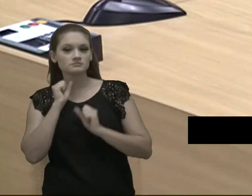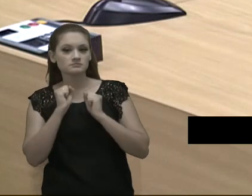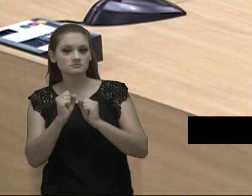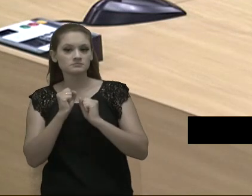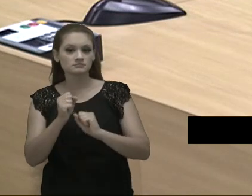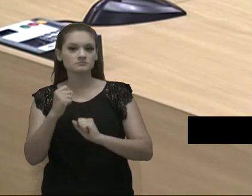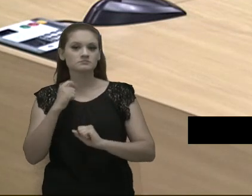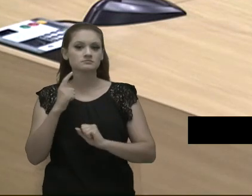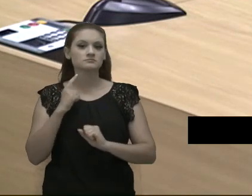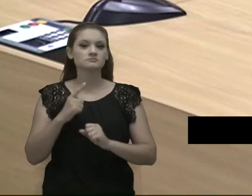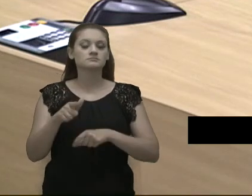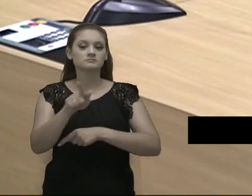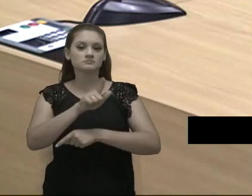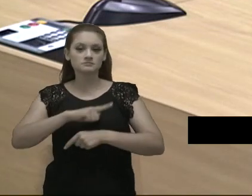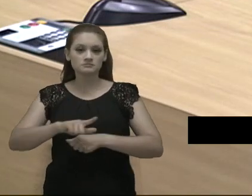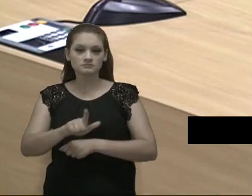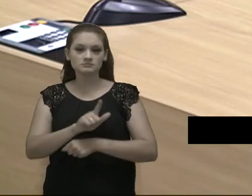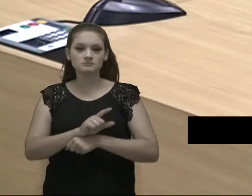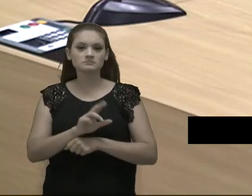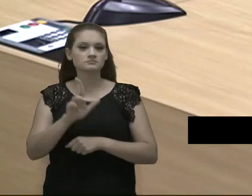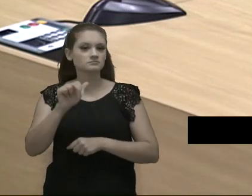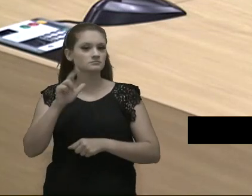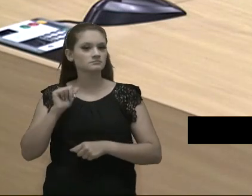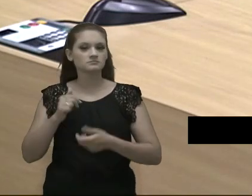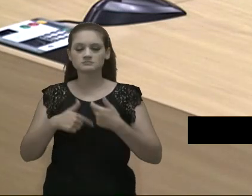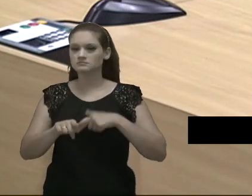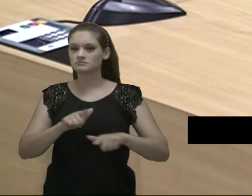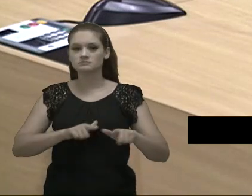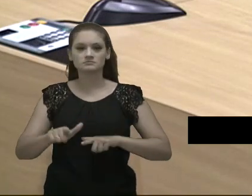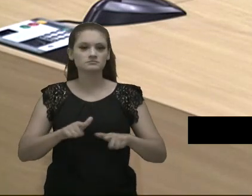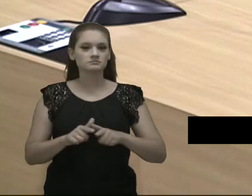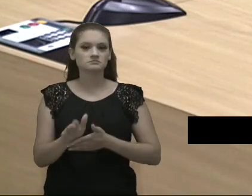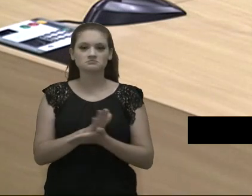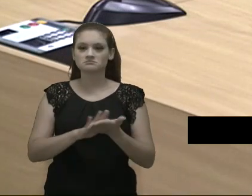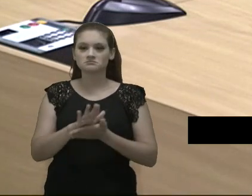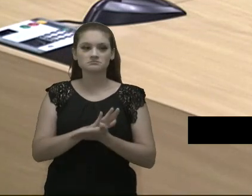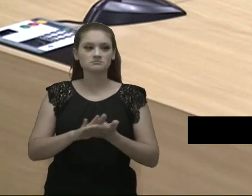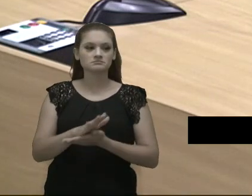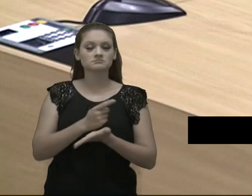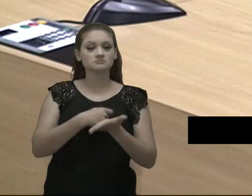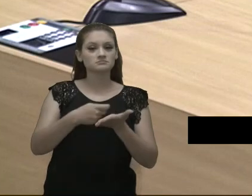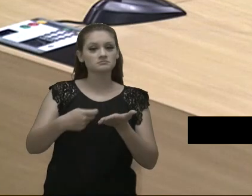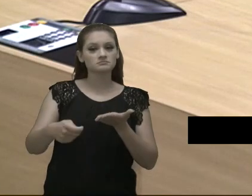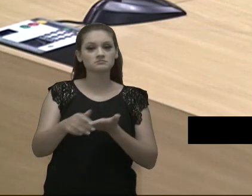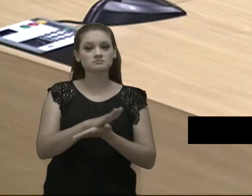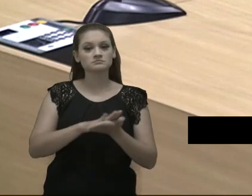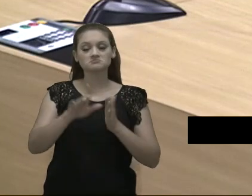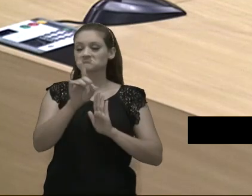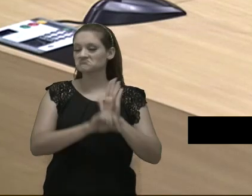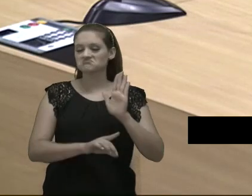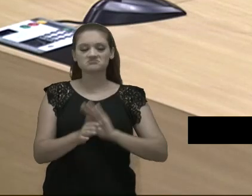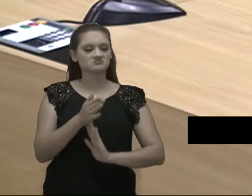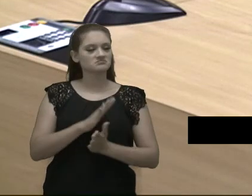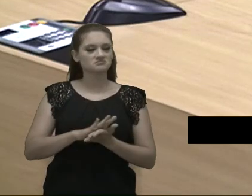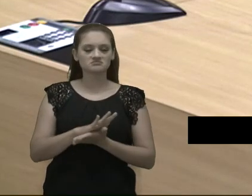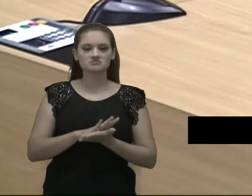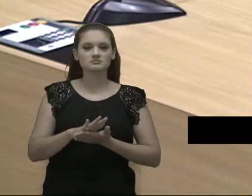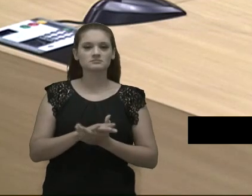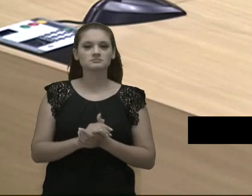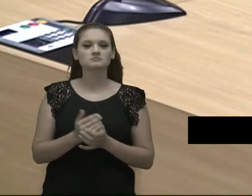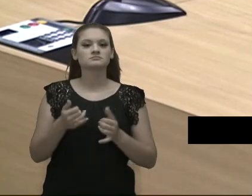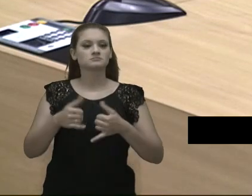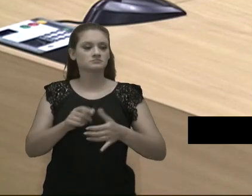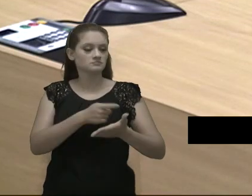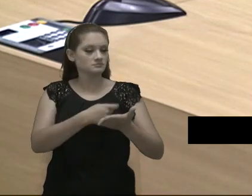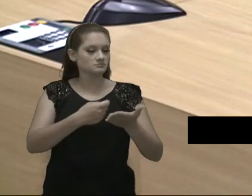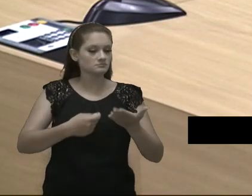podendo ter gerenciamento dentro dessa empresa. Mas ela nunca prestou nenhum tipo de serviço e nunca assinou nenhum tipo de documento que estabeleça contrato